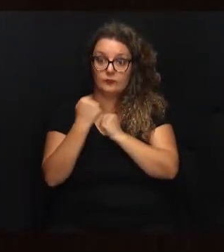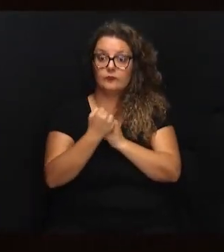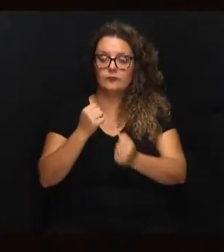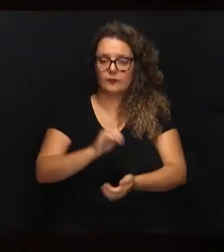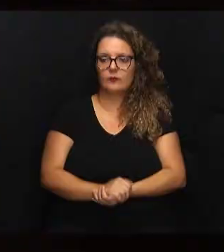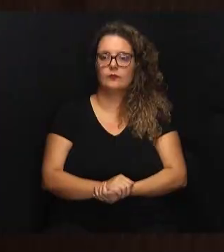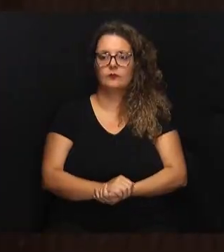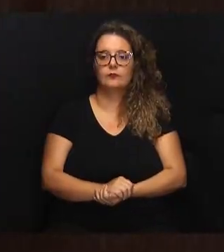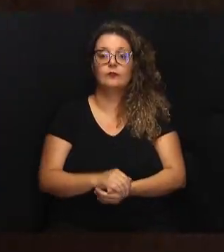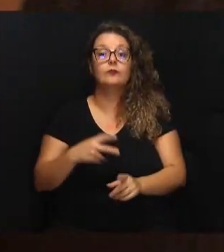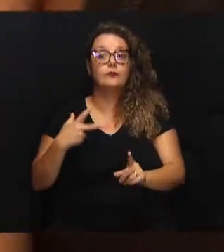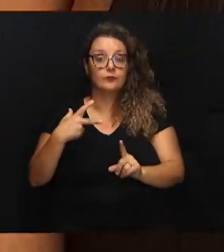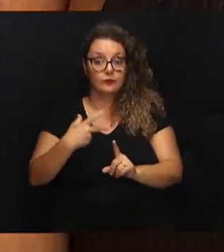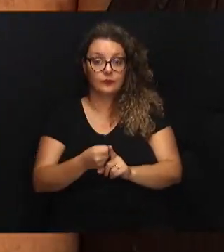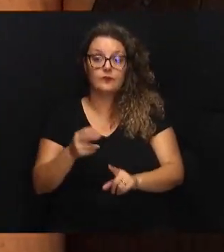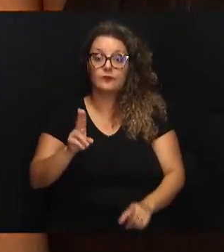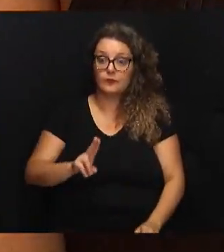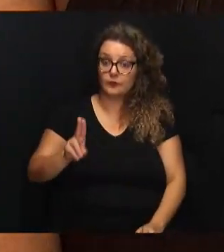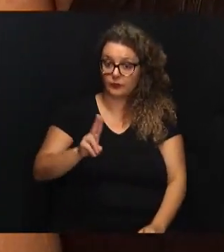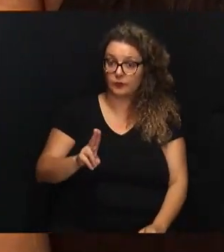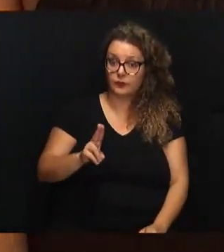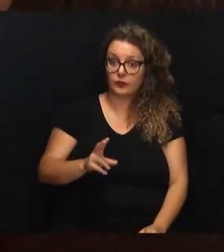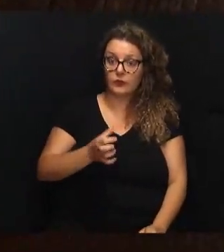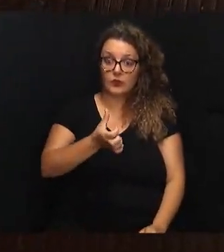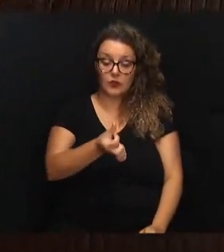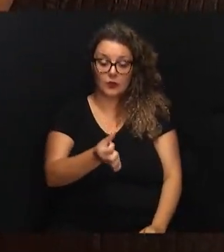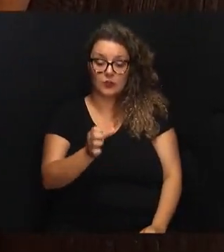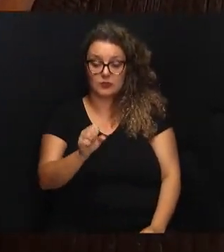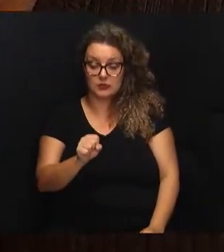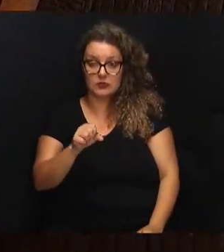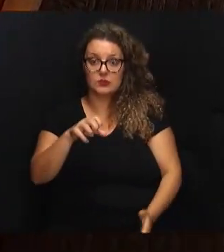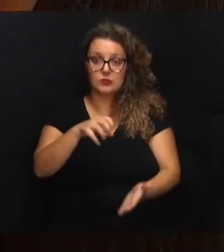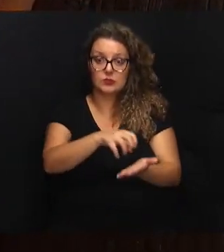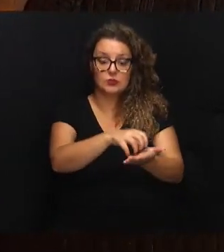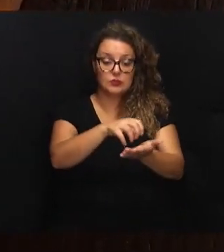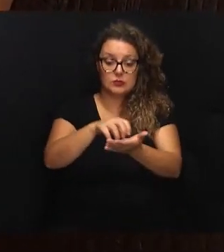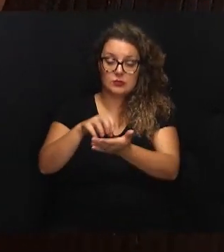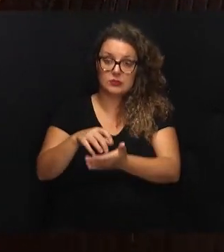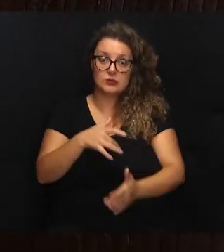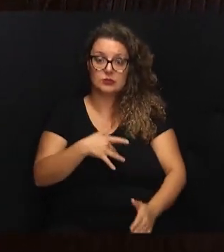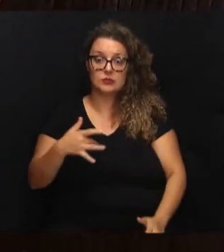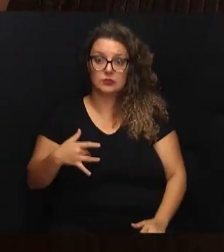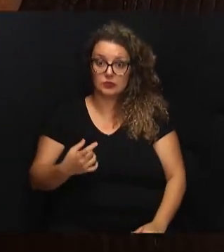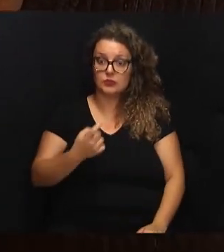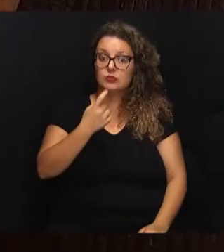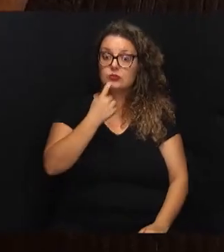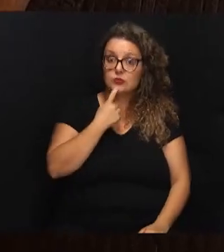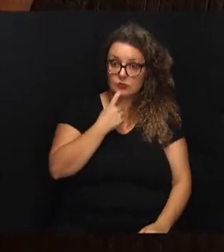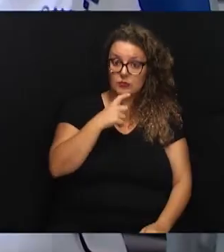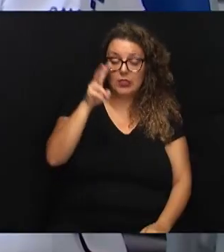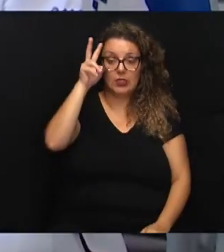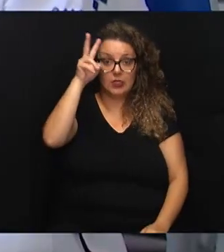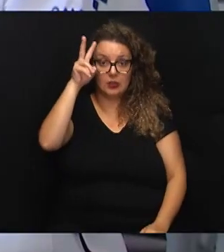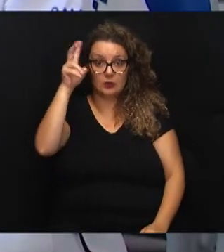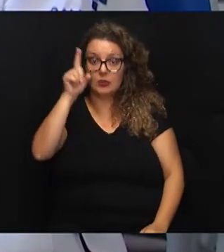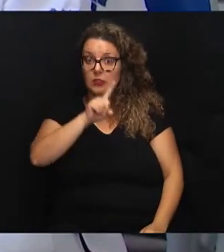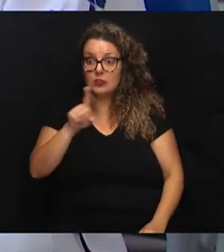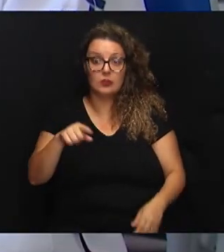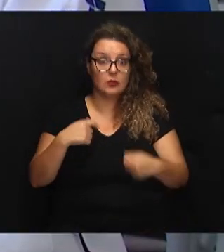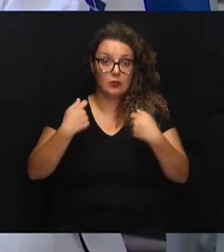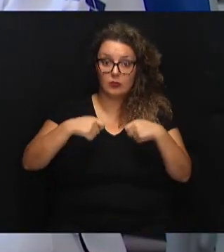As doses serão aplicadas nos 68 centros de saúde de Campinas. Lembrando que não é